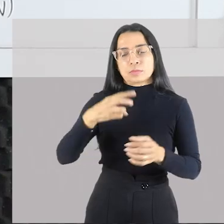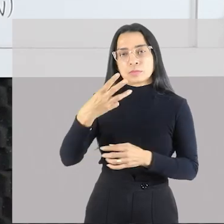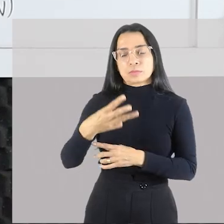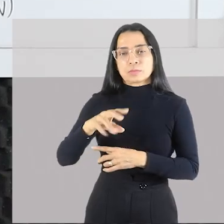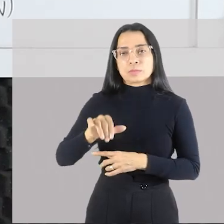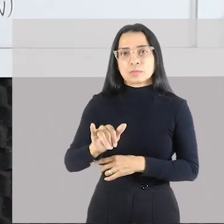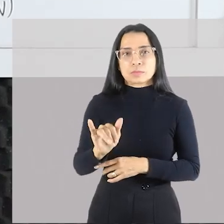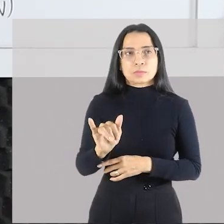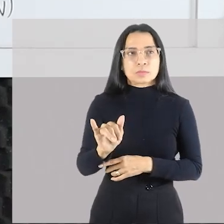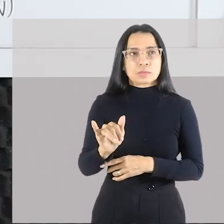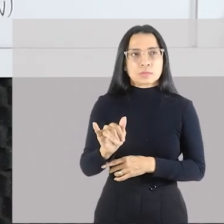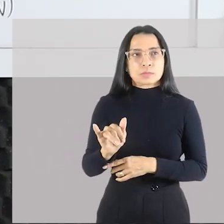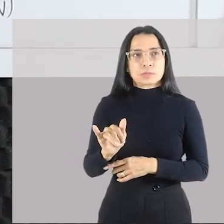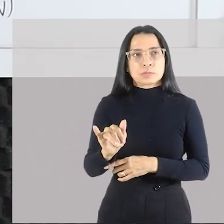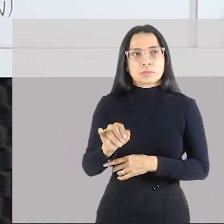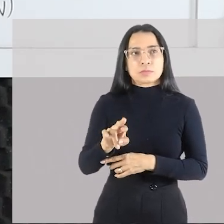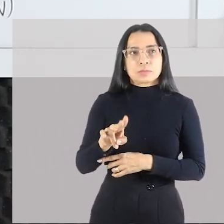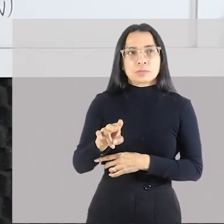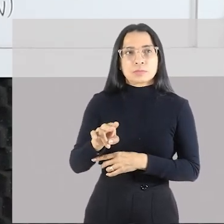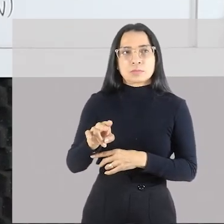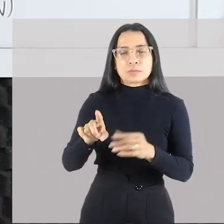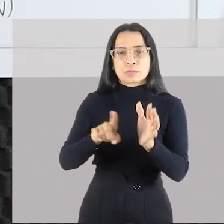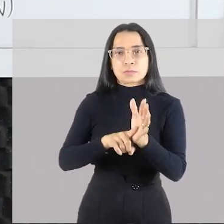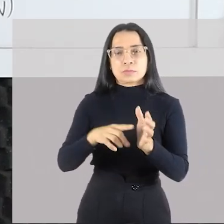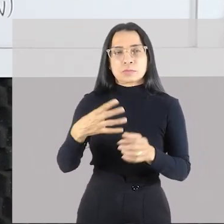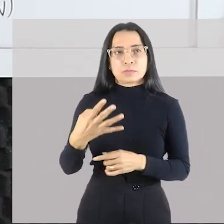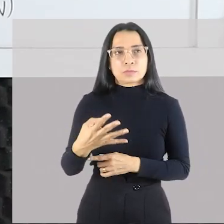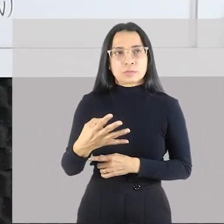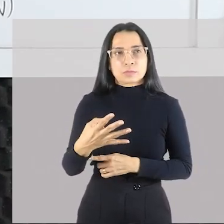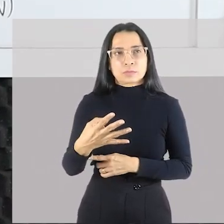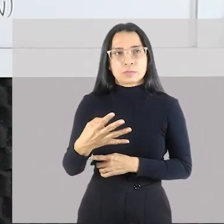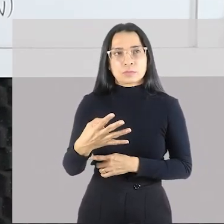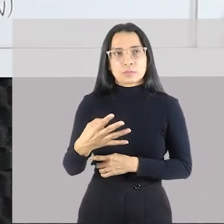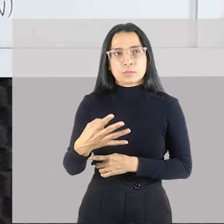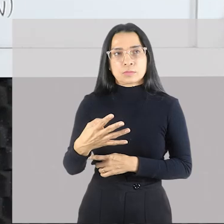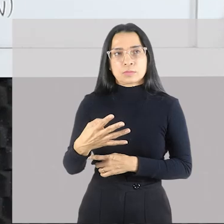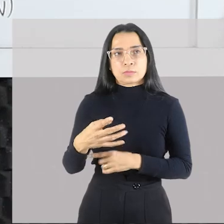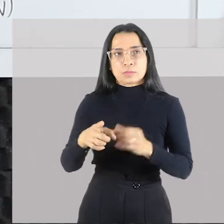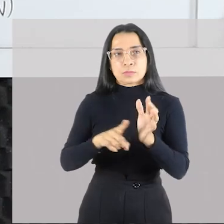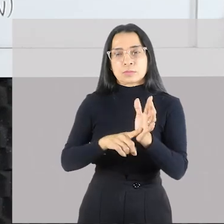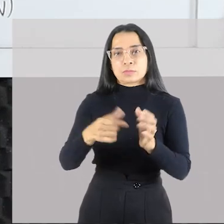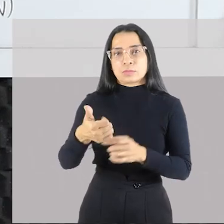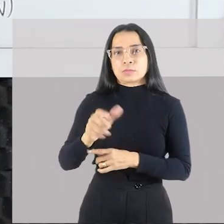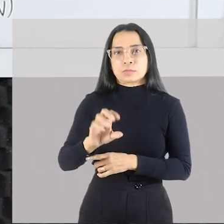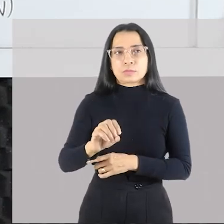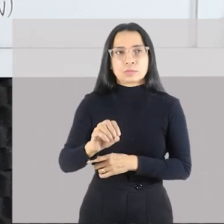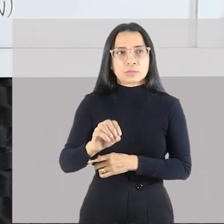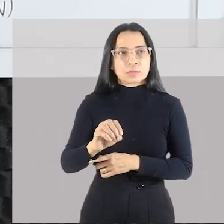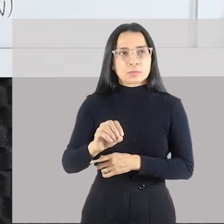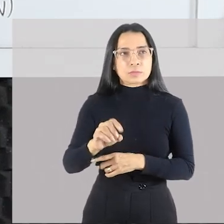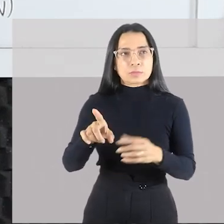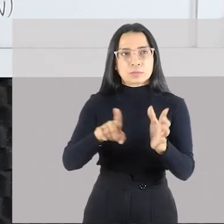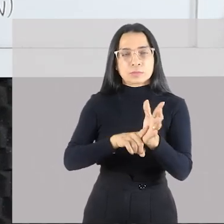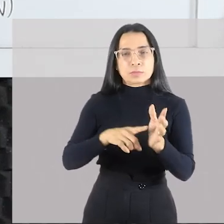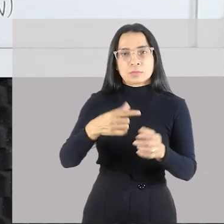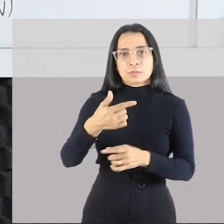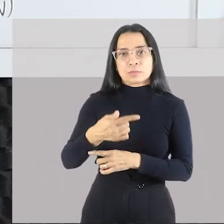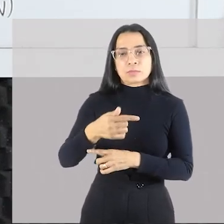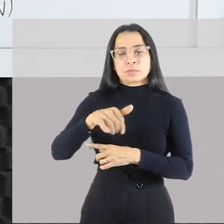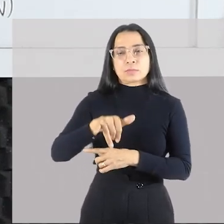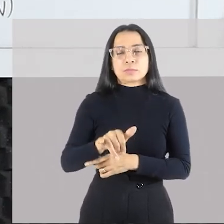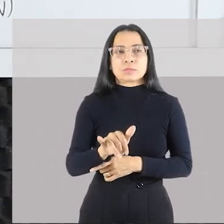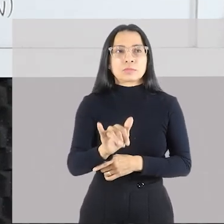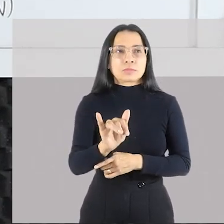3y igual a menos 4 menos 10. Menos